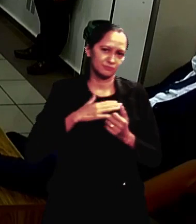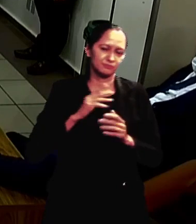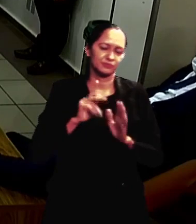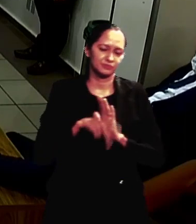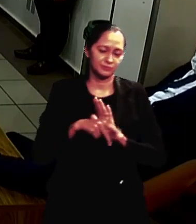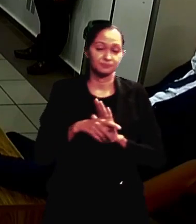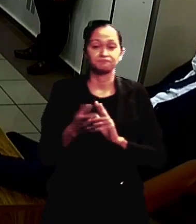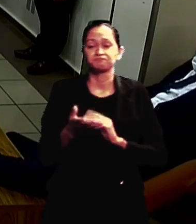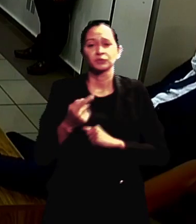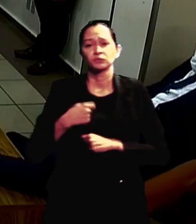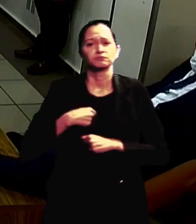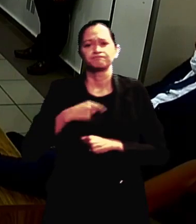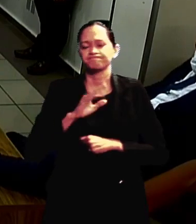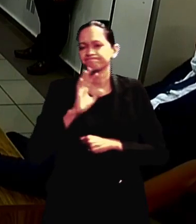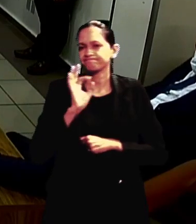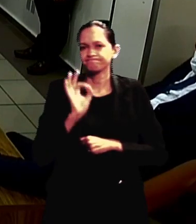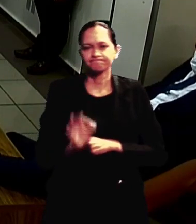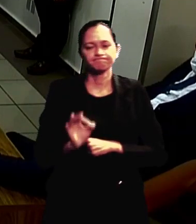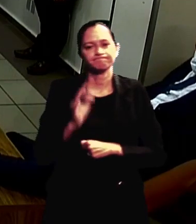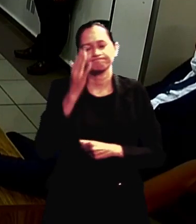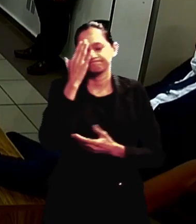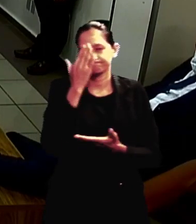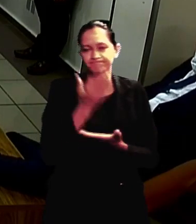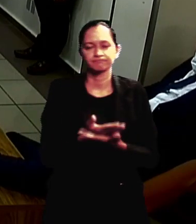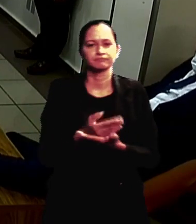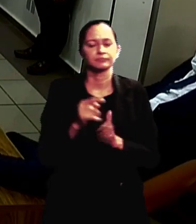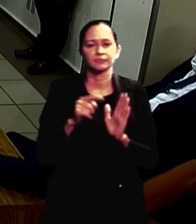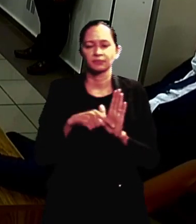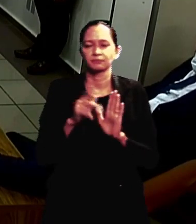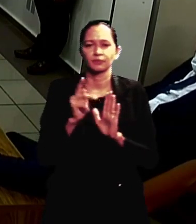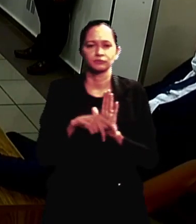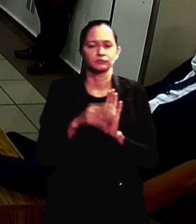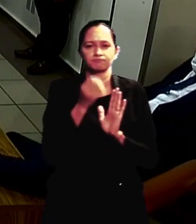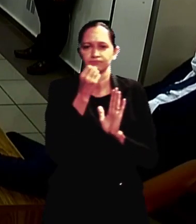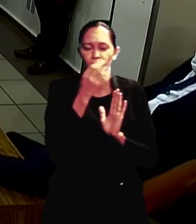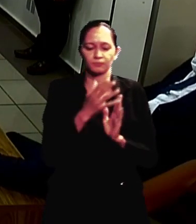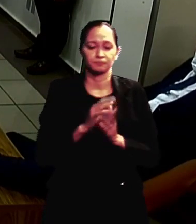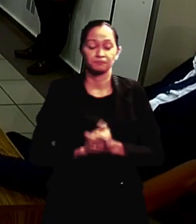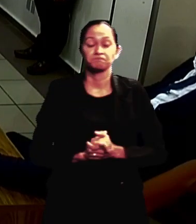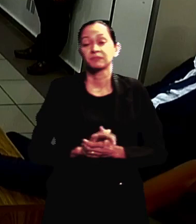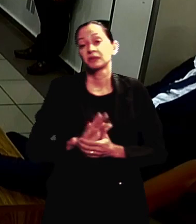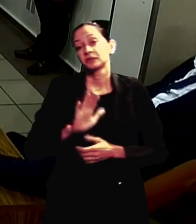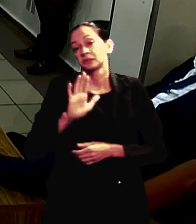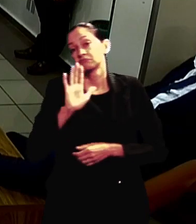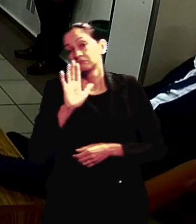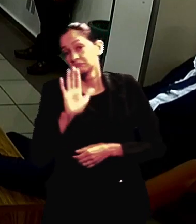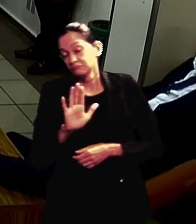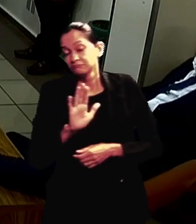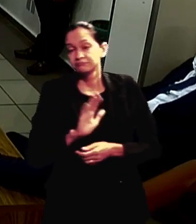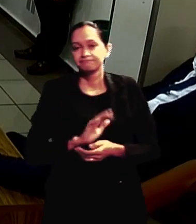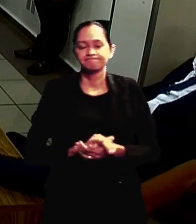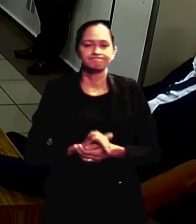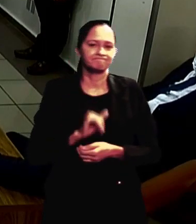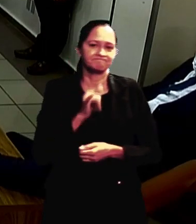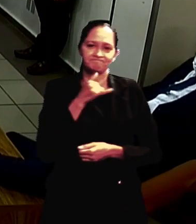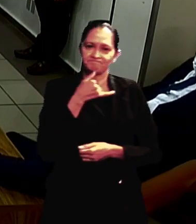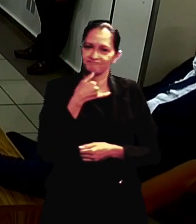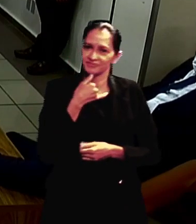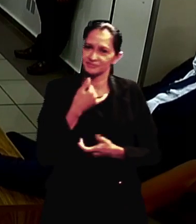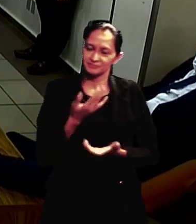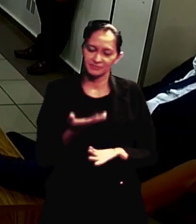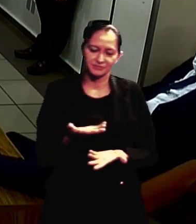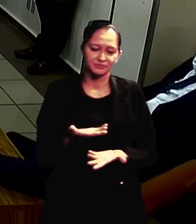eu também não tenho dúvida que é um bom projeto, mas,